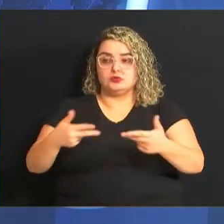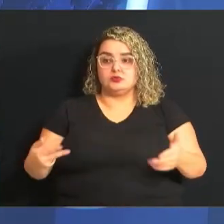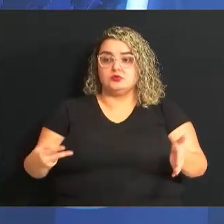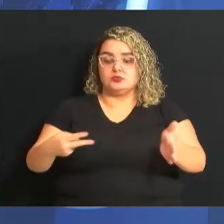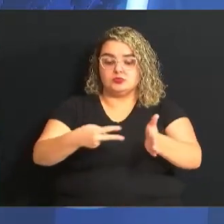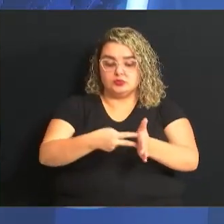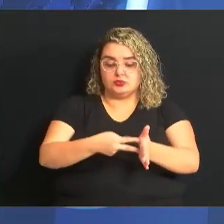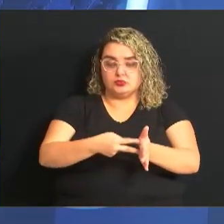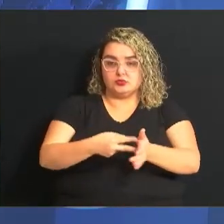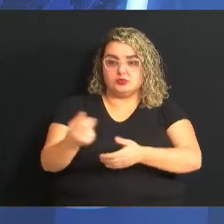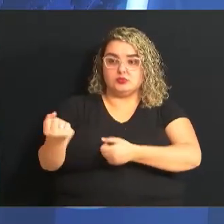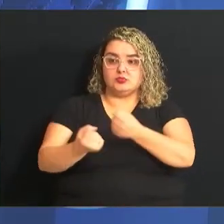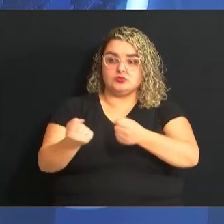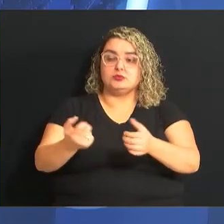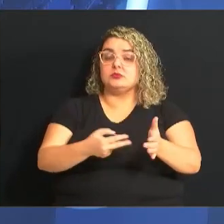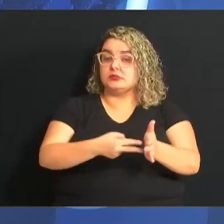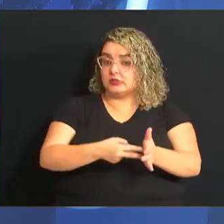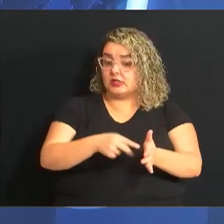no coração.